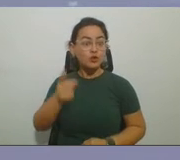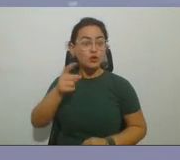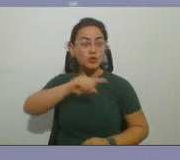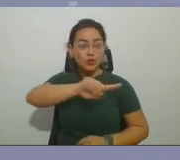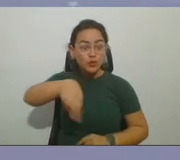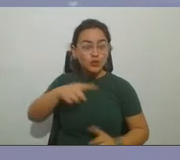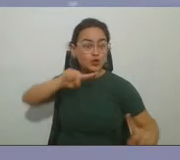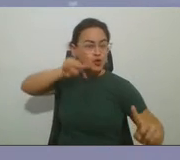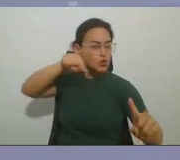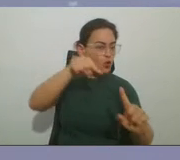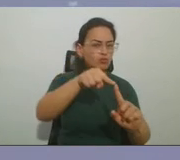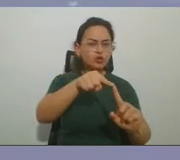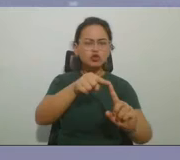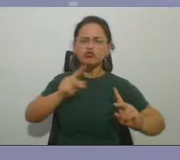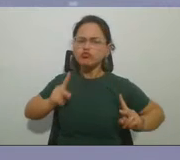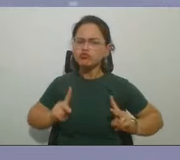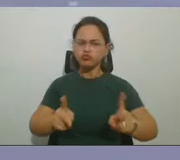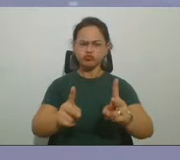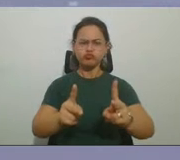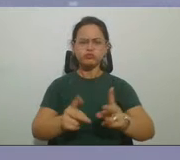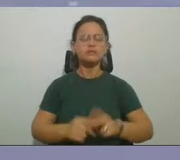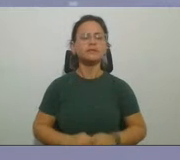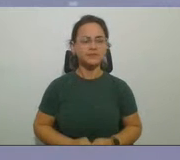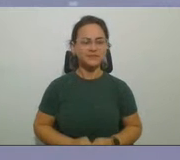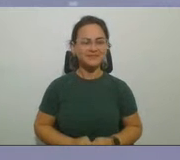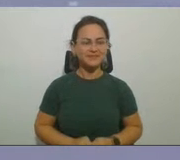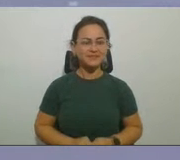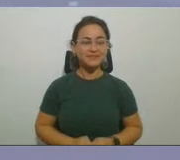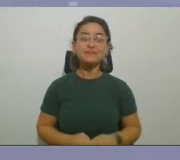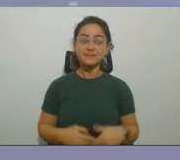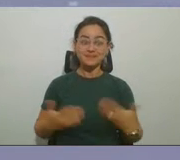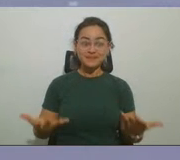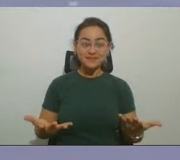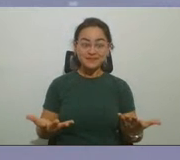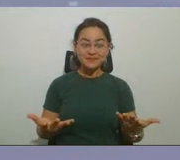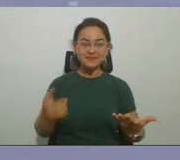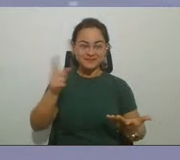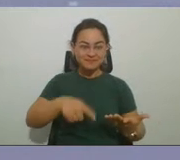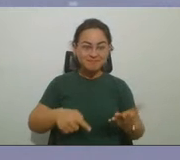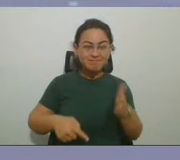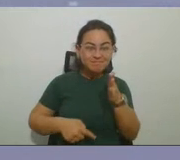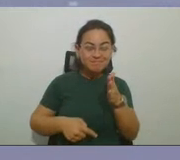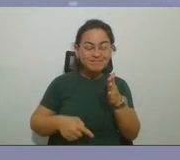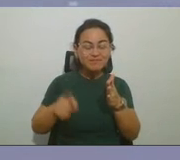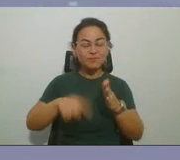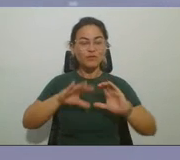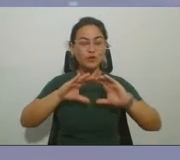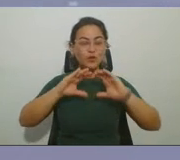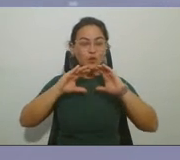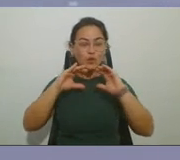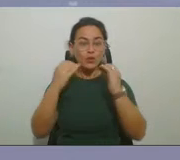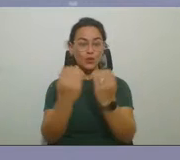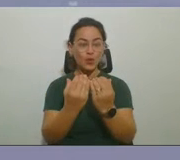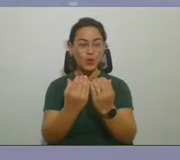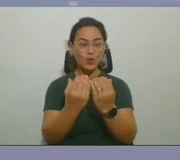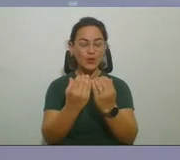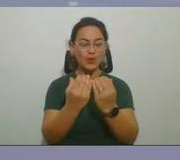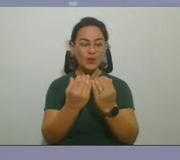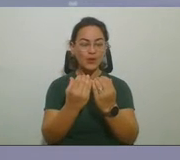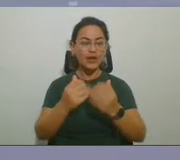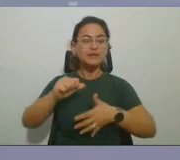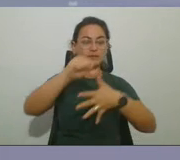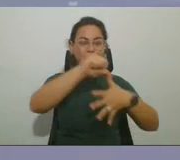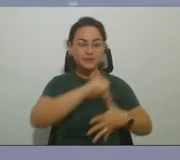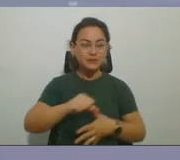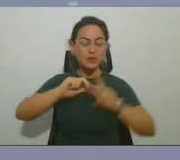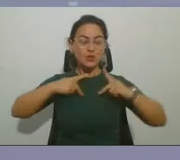Pois bem, aqui estamos para mais uma edição do Congresso Ibero-Americano de Humanidades, Ciências